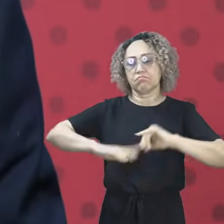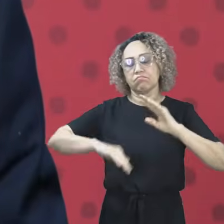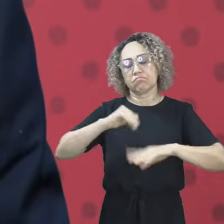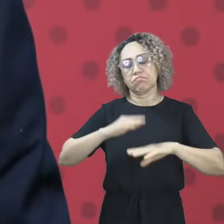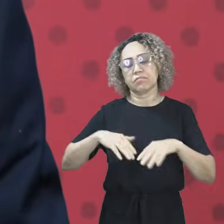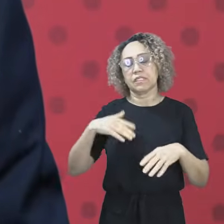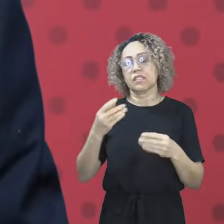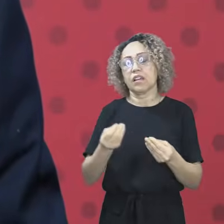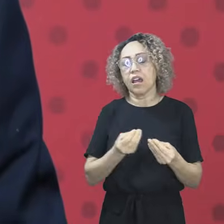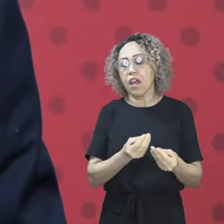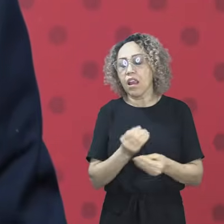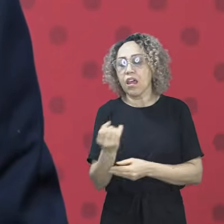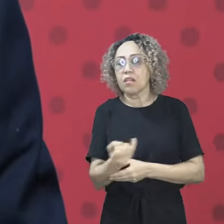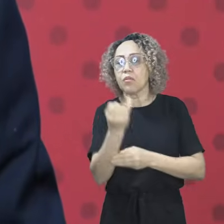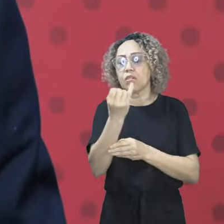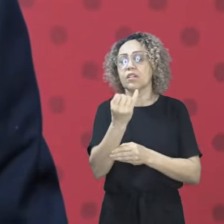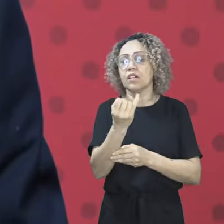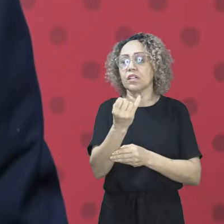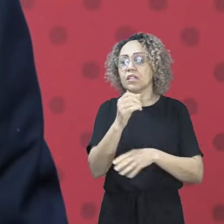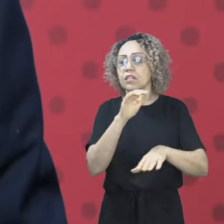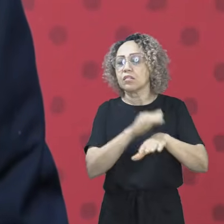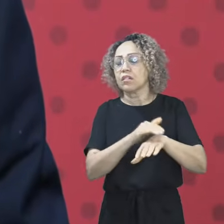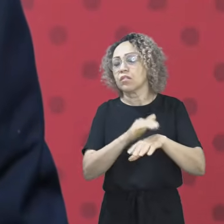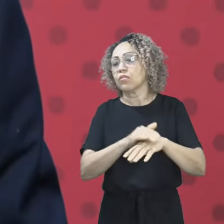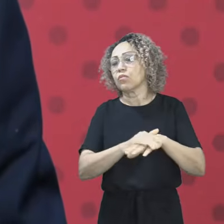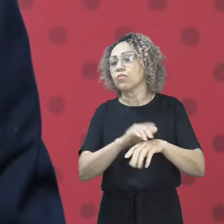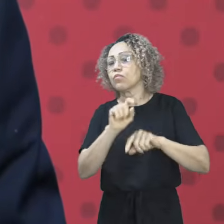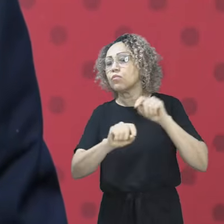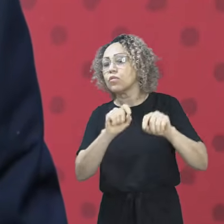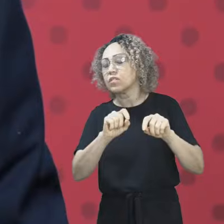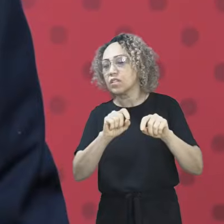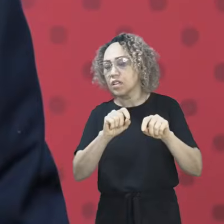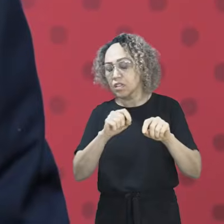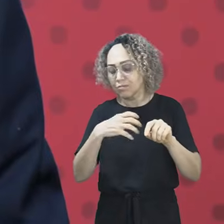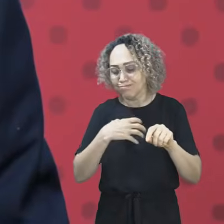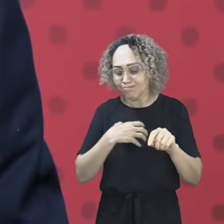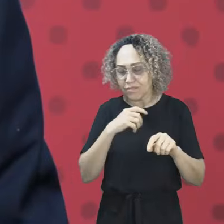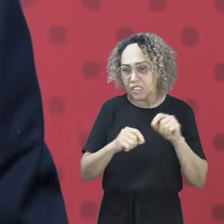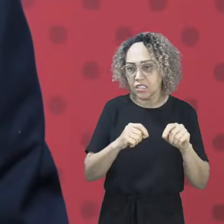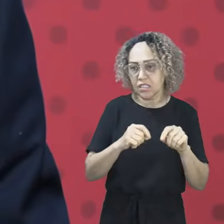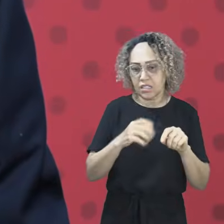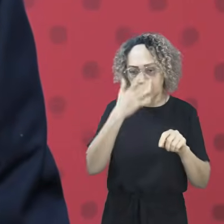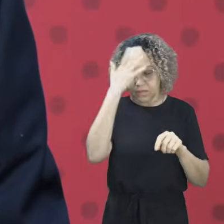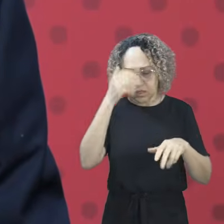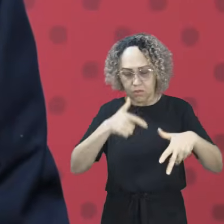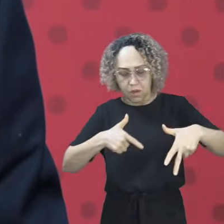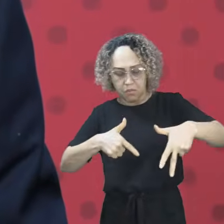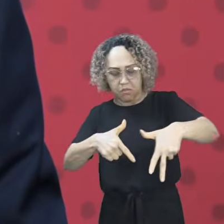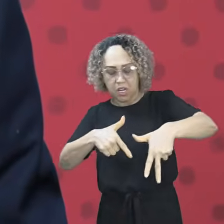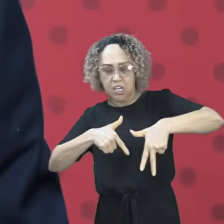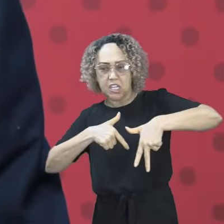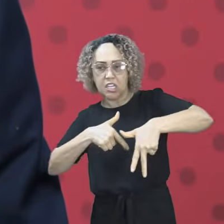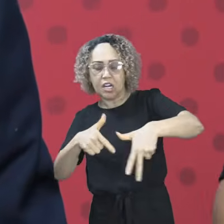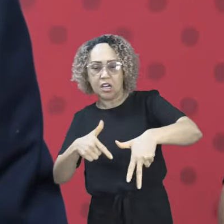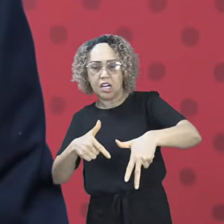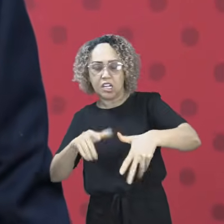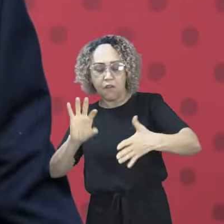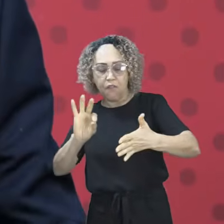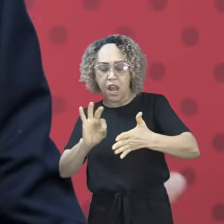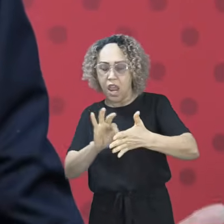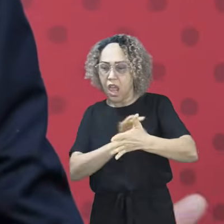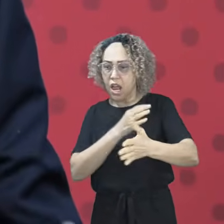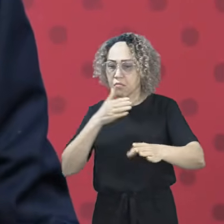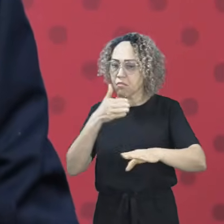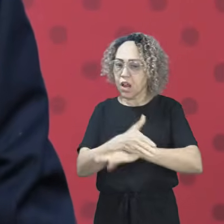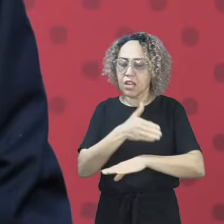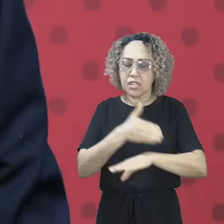de os militantes, os filiados poderem participar, se mobilizarem, participarem